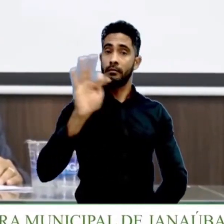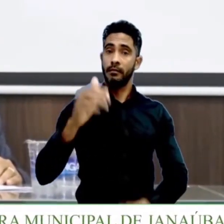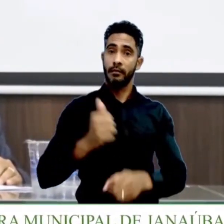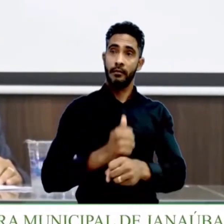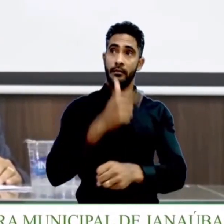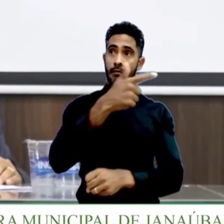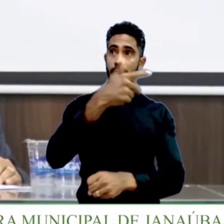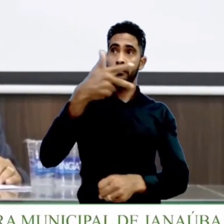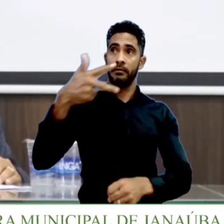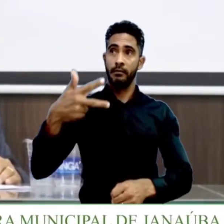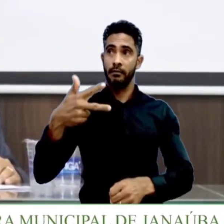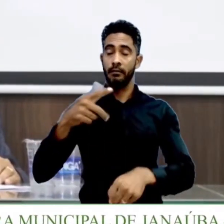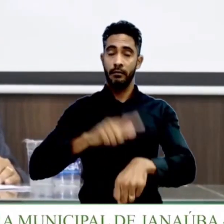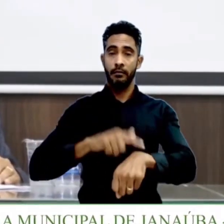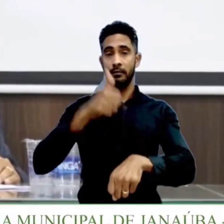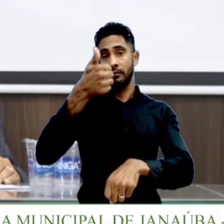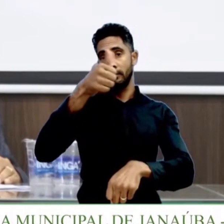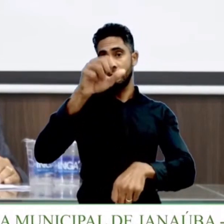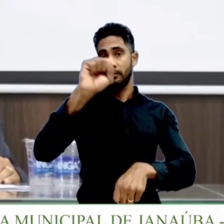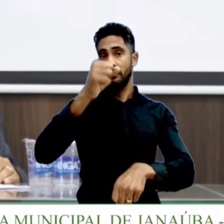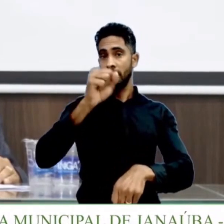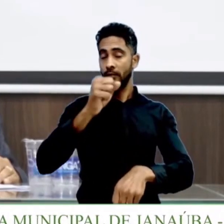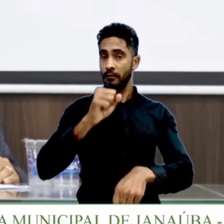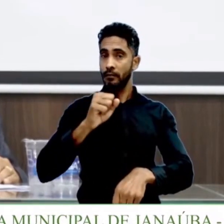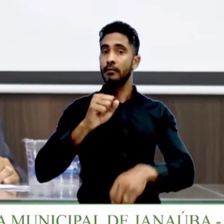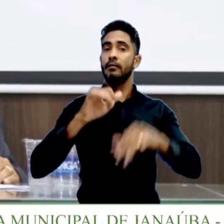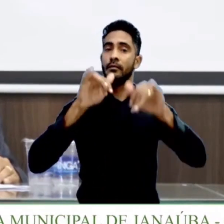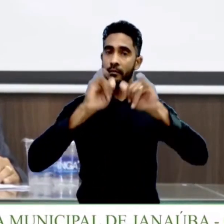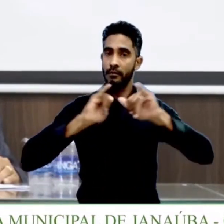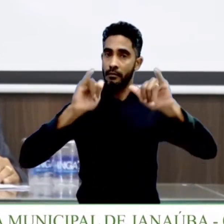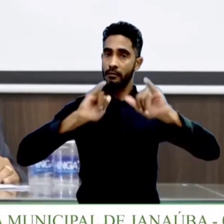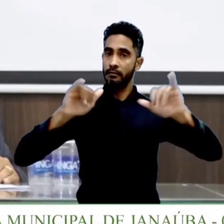2023, segunda-feira, às 18 horas, com a